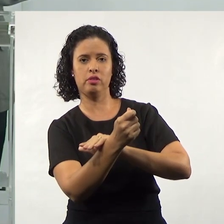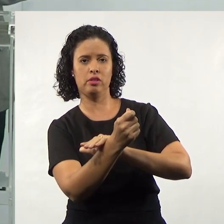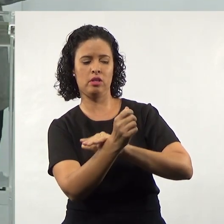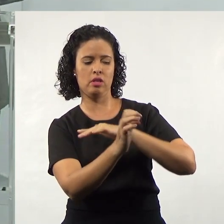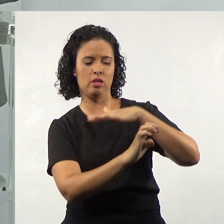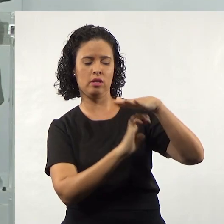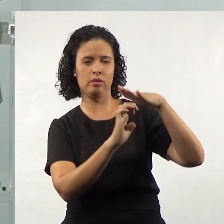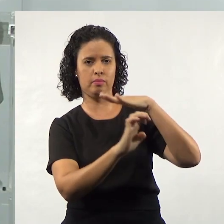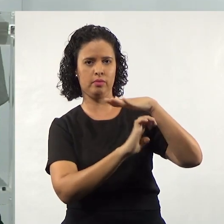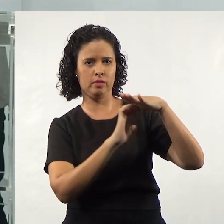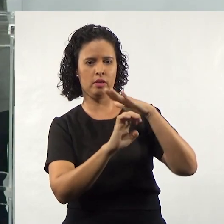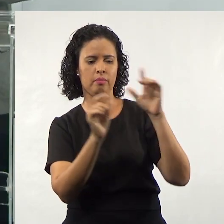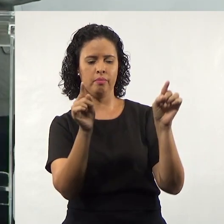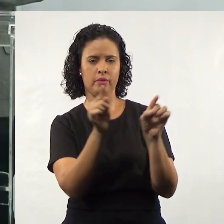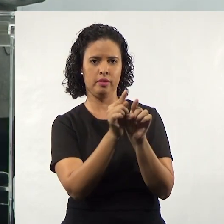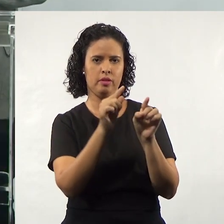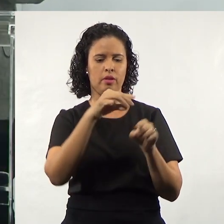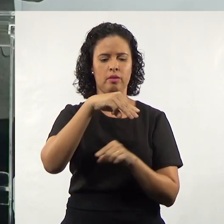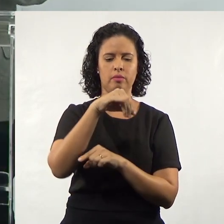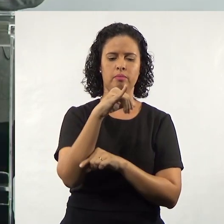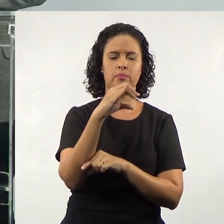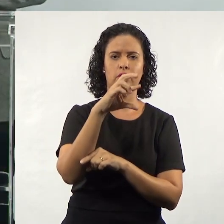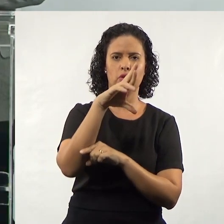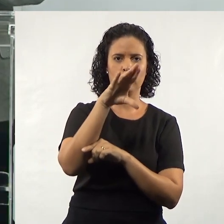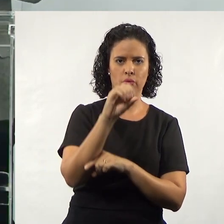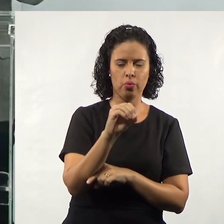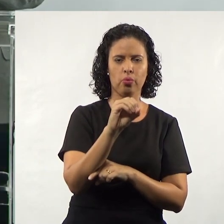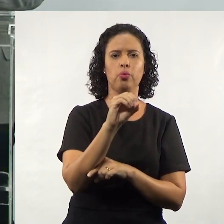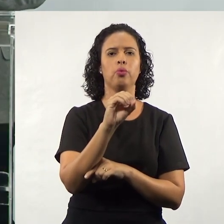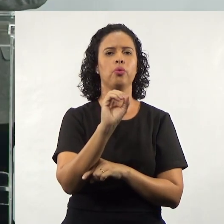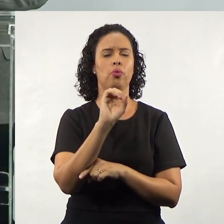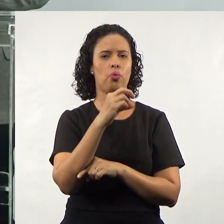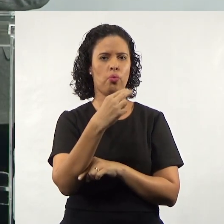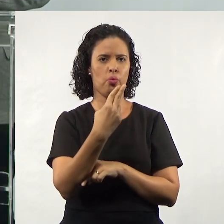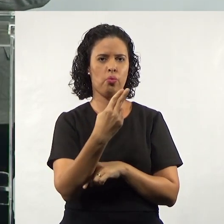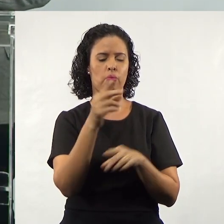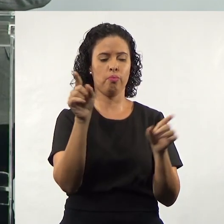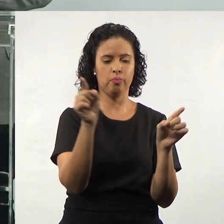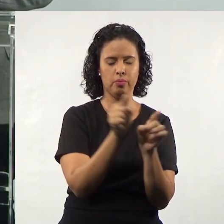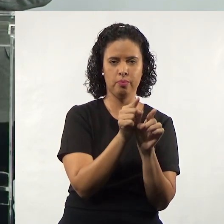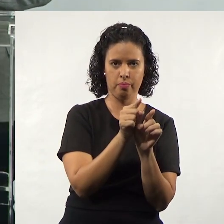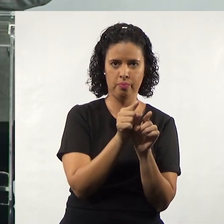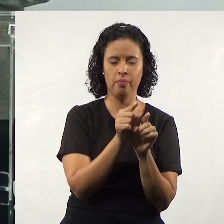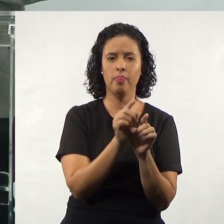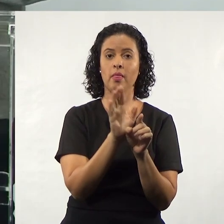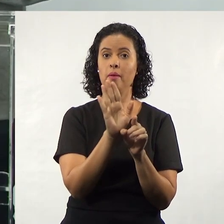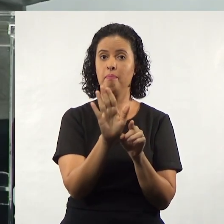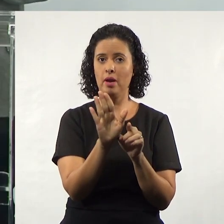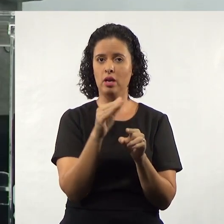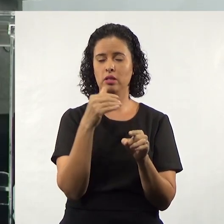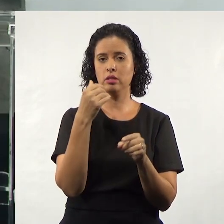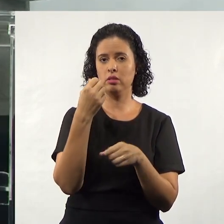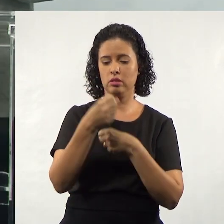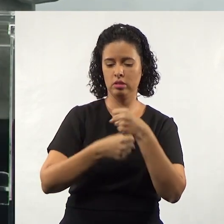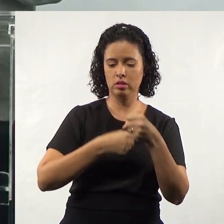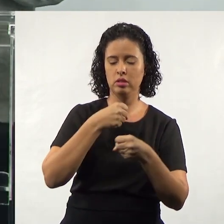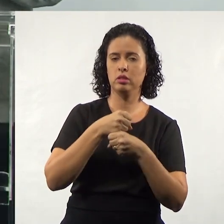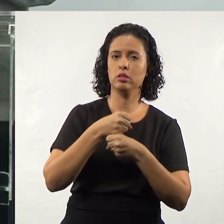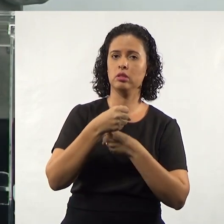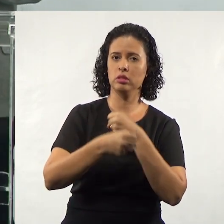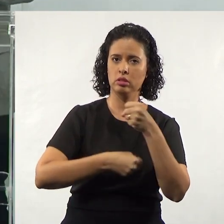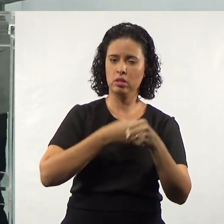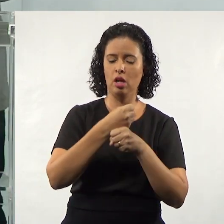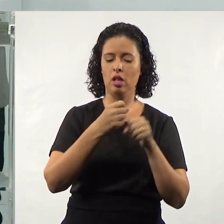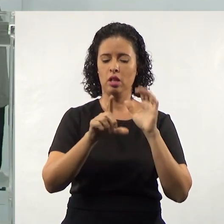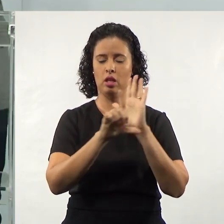tá? O pequeno empresário, o microempreendedor, o empreendedor de pequeno porte. Mas ao longo do tempo as políticas